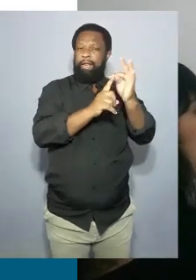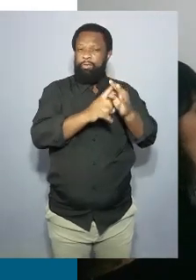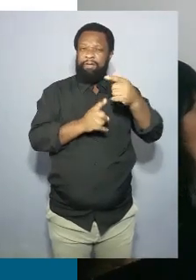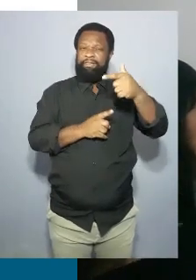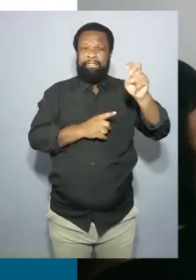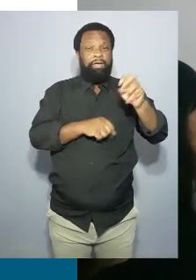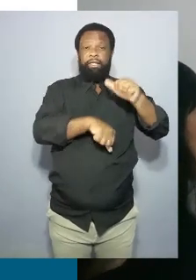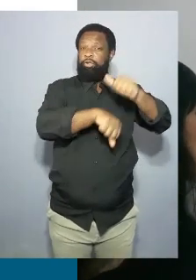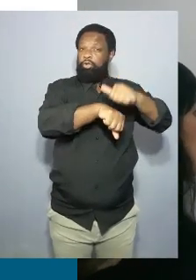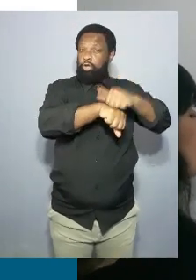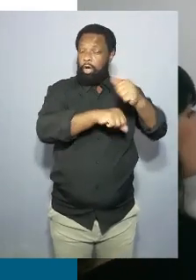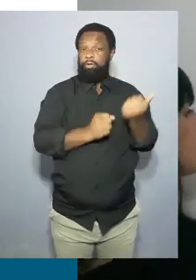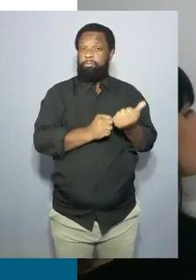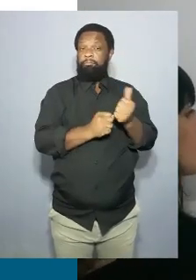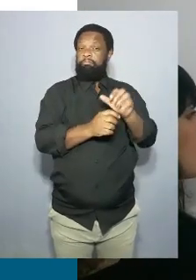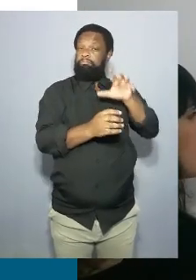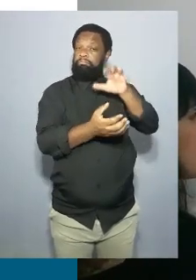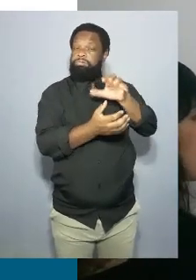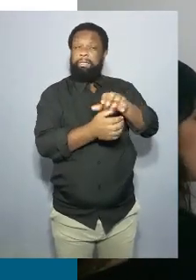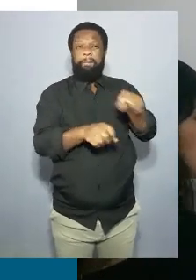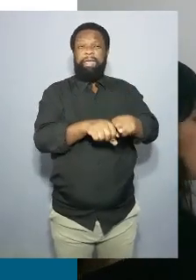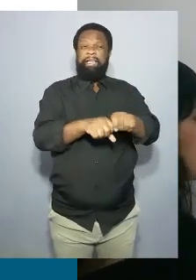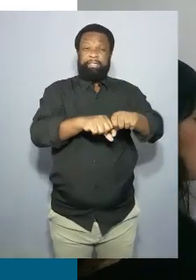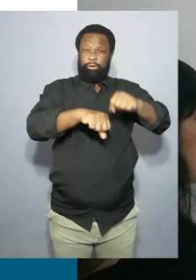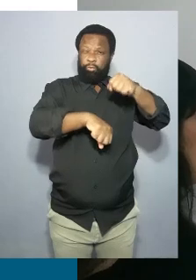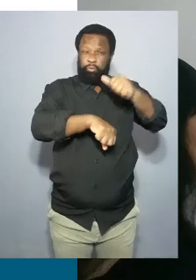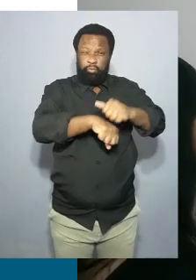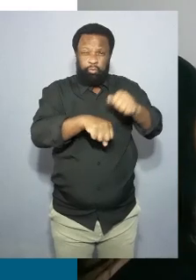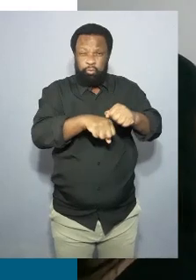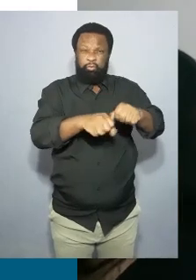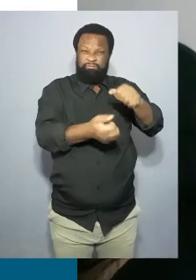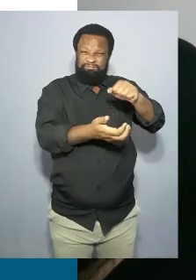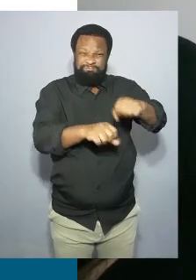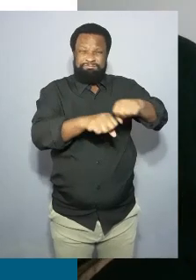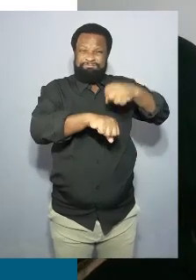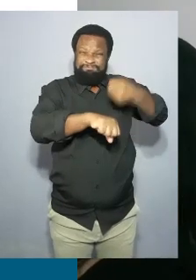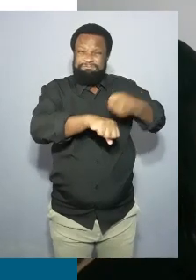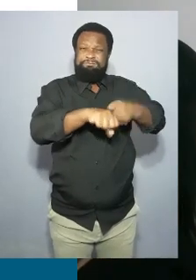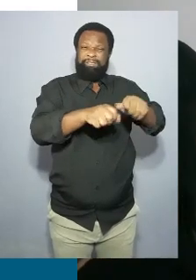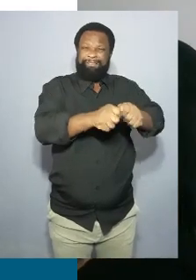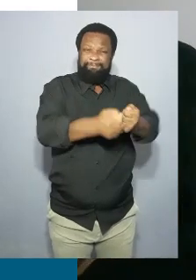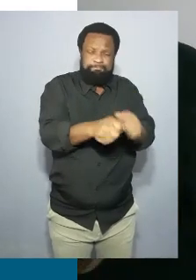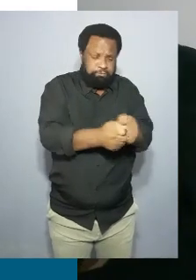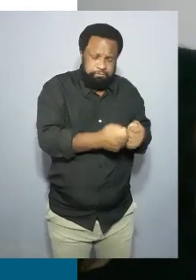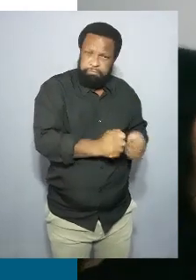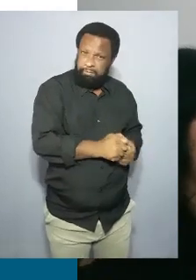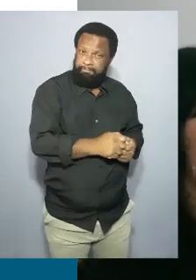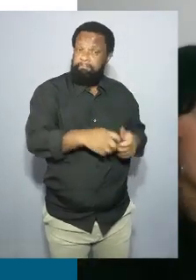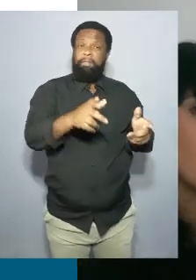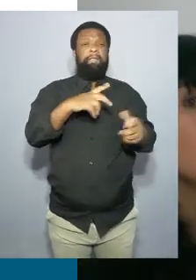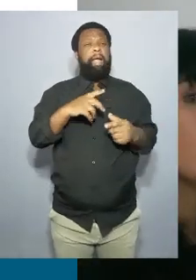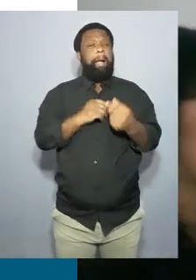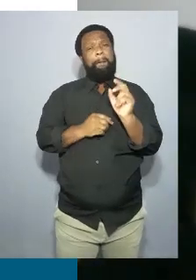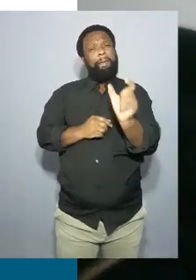pressão ambiente, 1 atm, e são duros e quebradiços. Pessoal, essa palavra duros, ela está